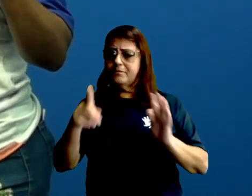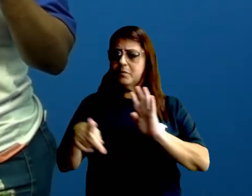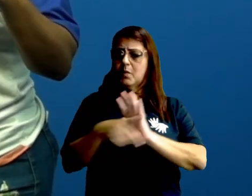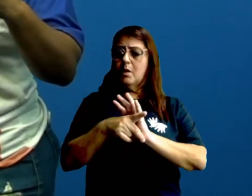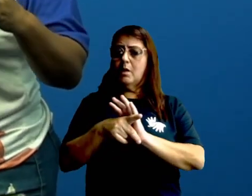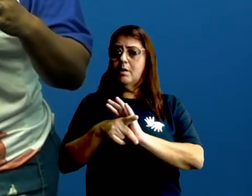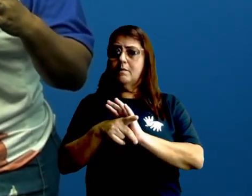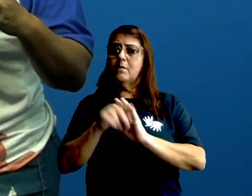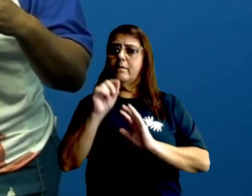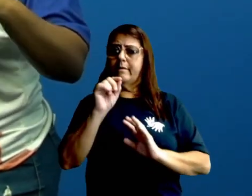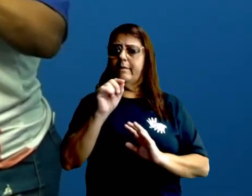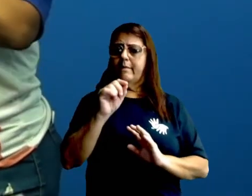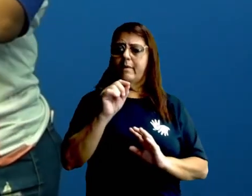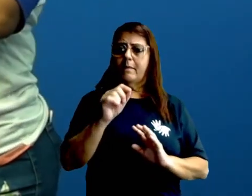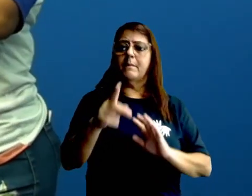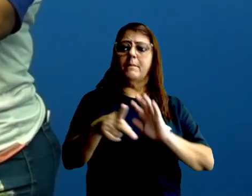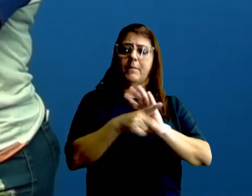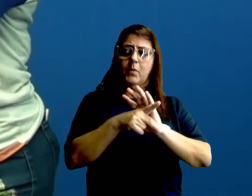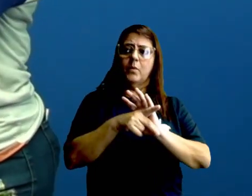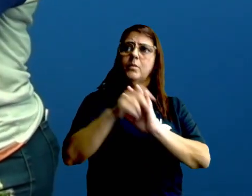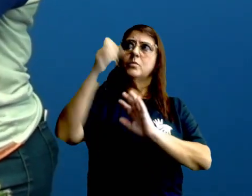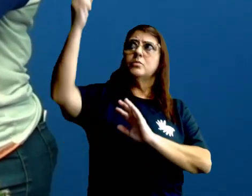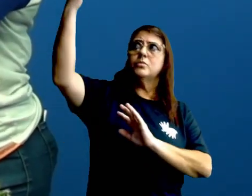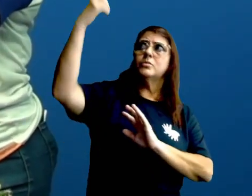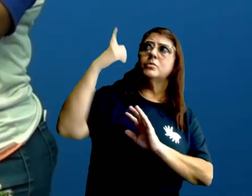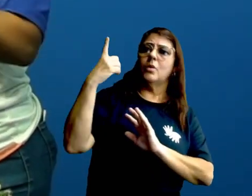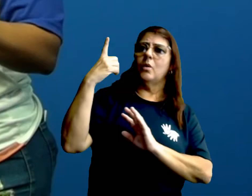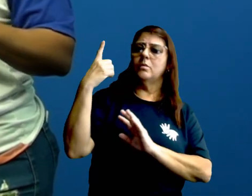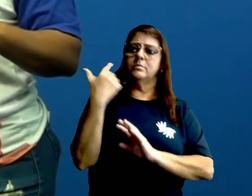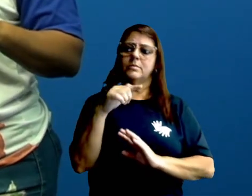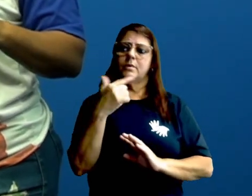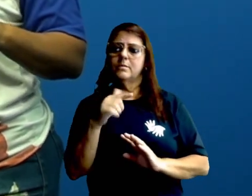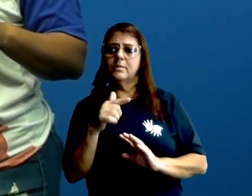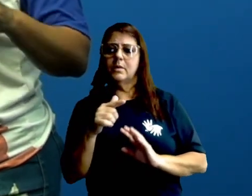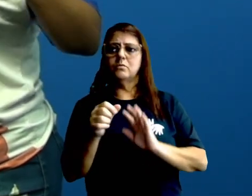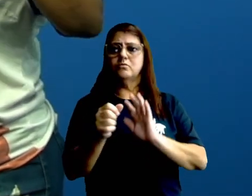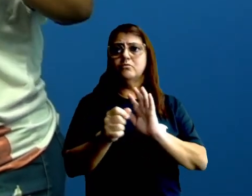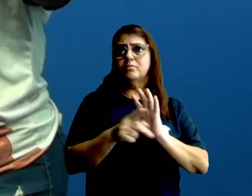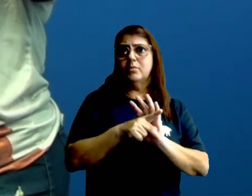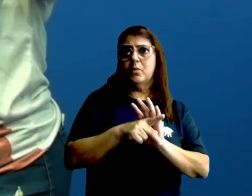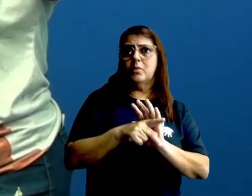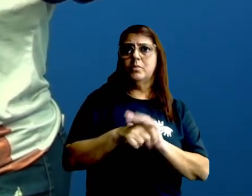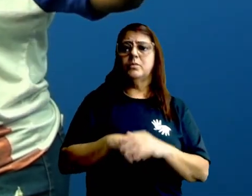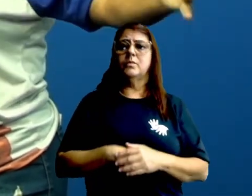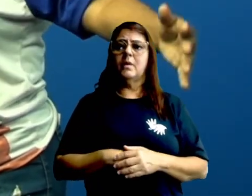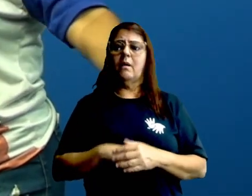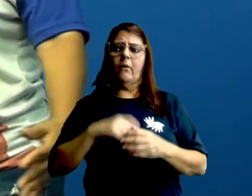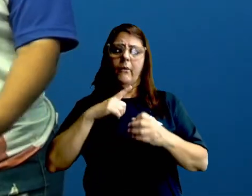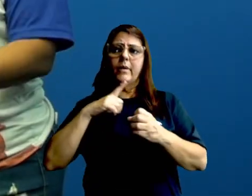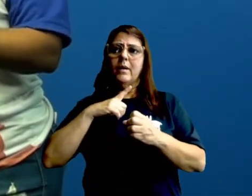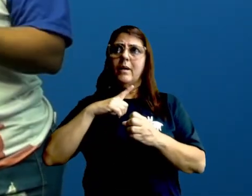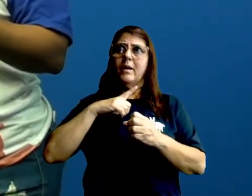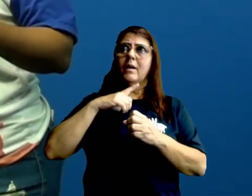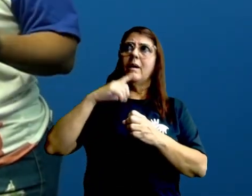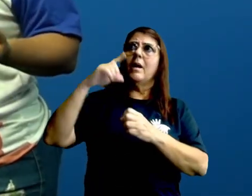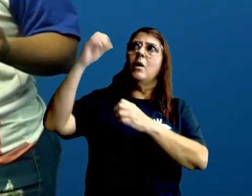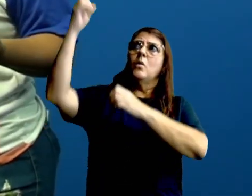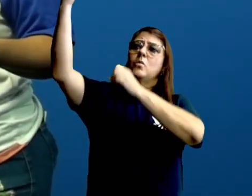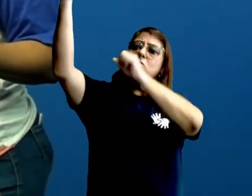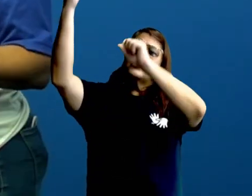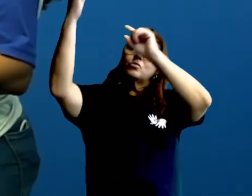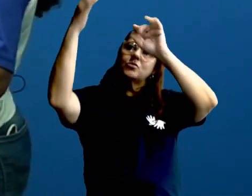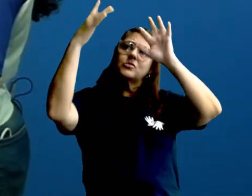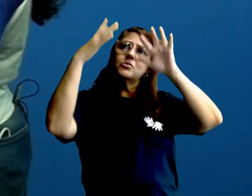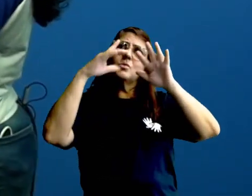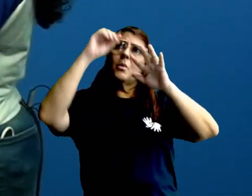esquece. Luminosos, luz própria, Sol. Iluminados, são os restantes, os outros